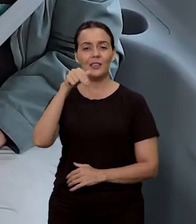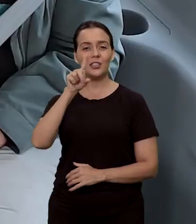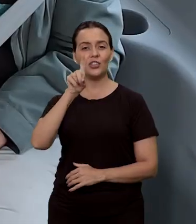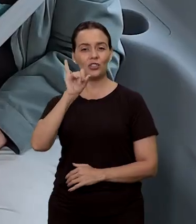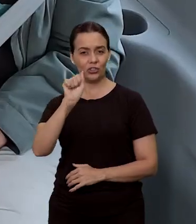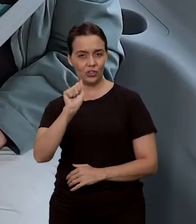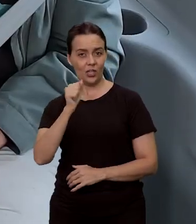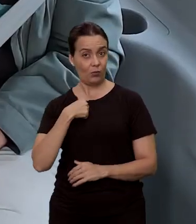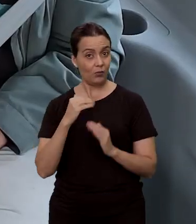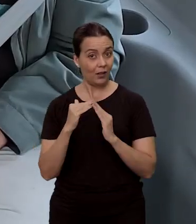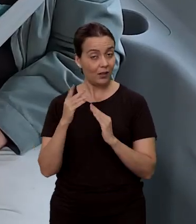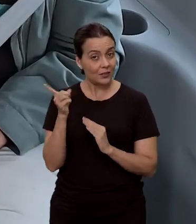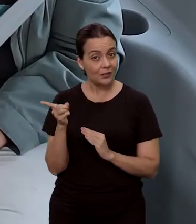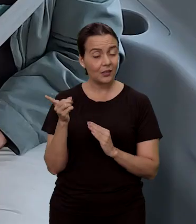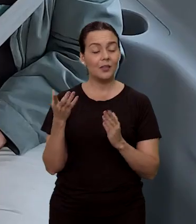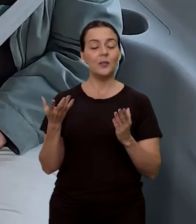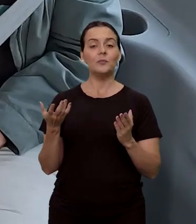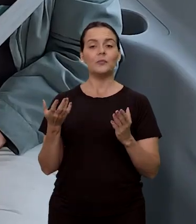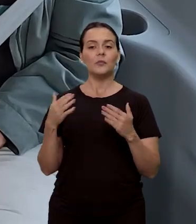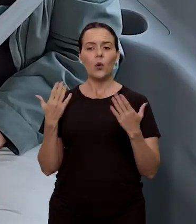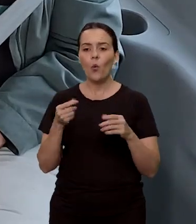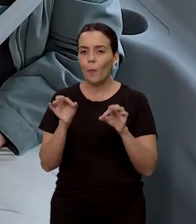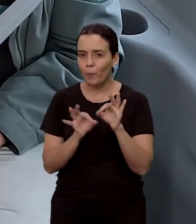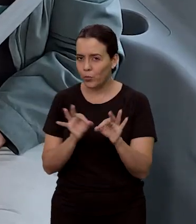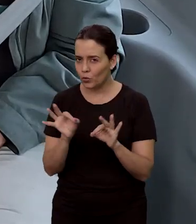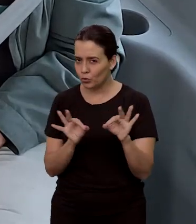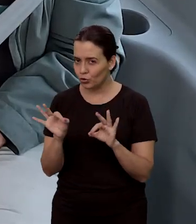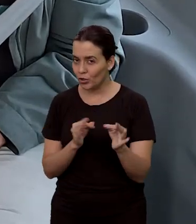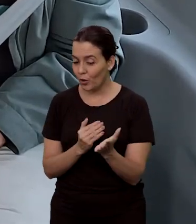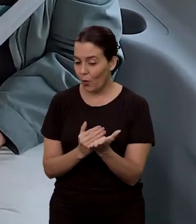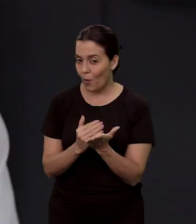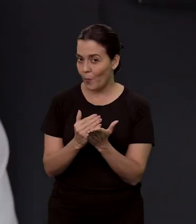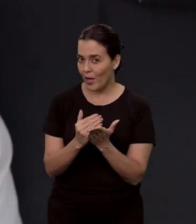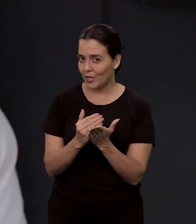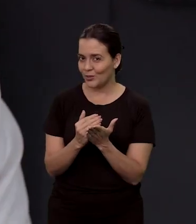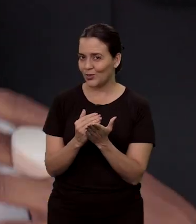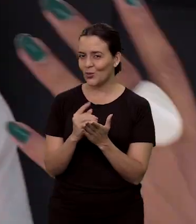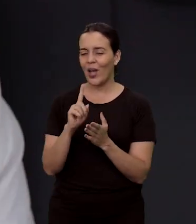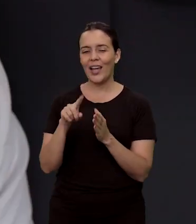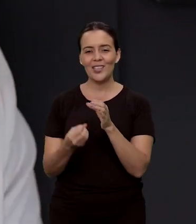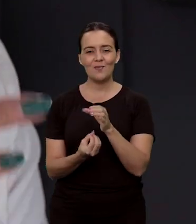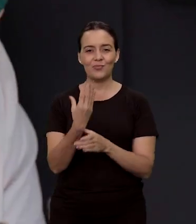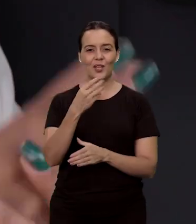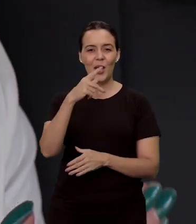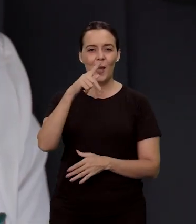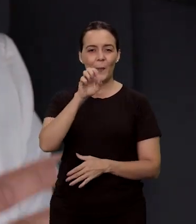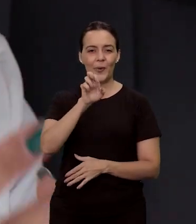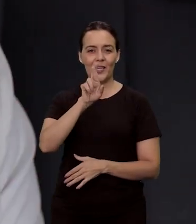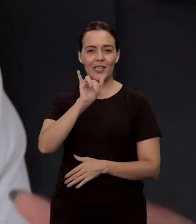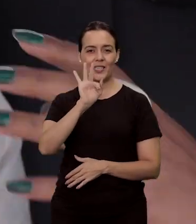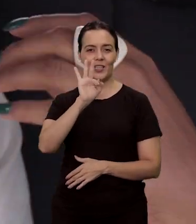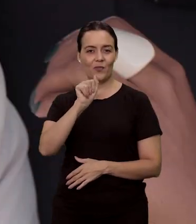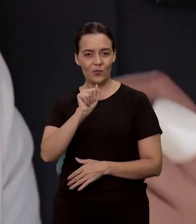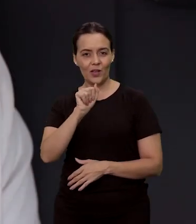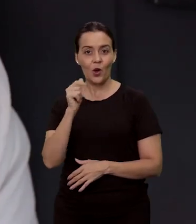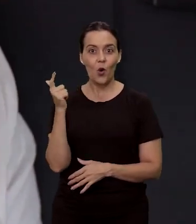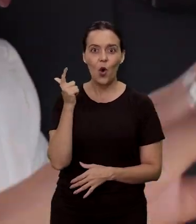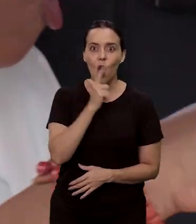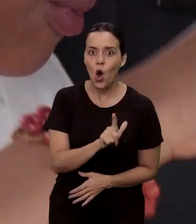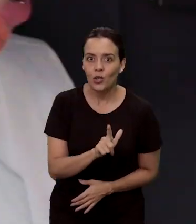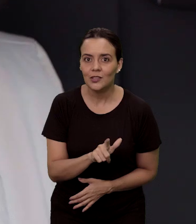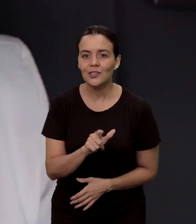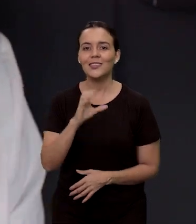eu começo o Perifa Sustentável, primeiro como um projeto, e depois eu transformo o Perifa numa organização, num instituto, tiro o